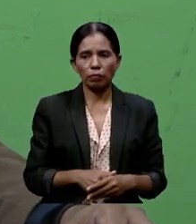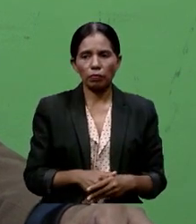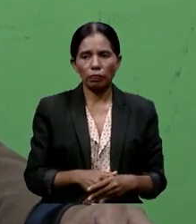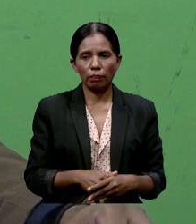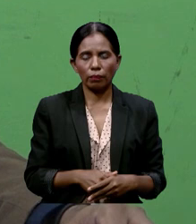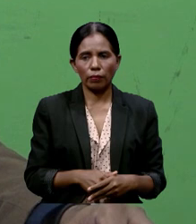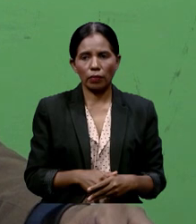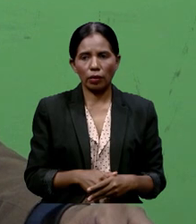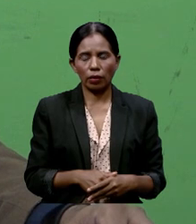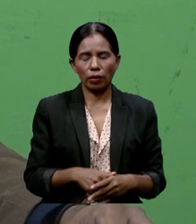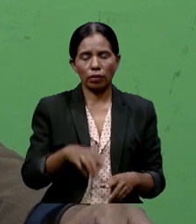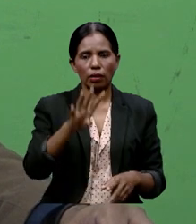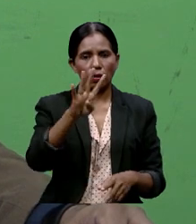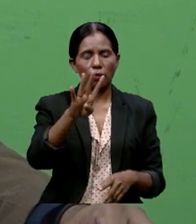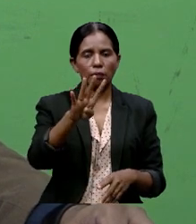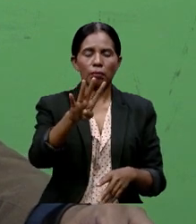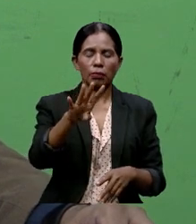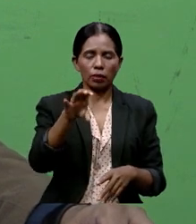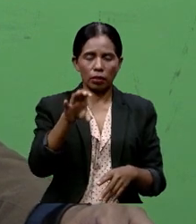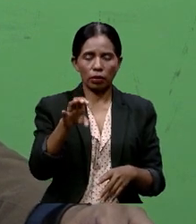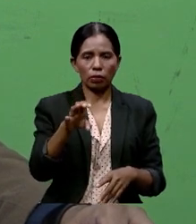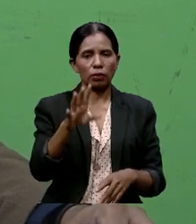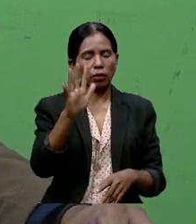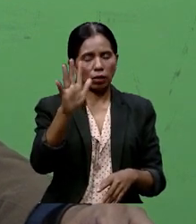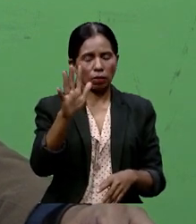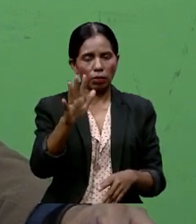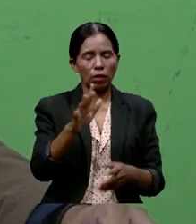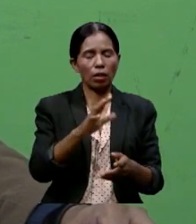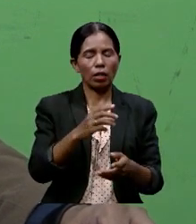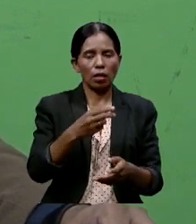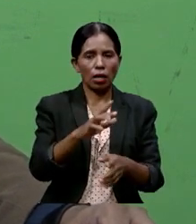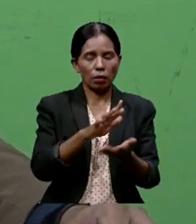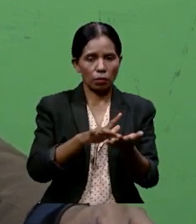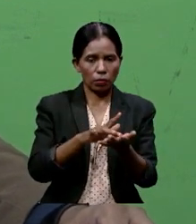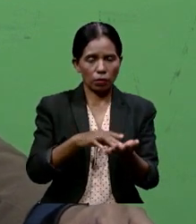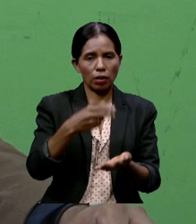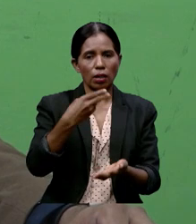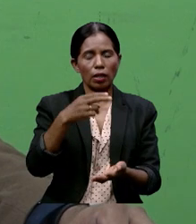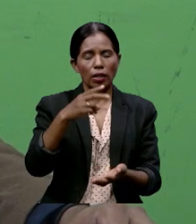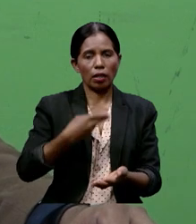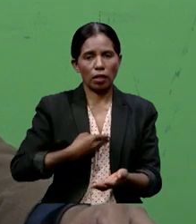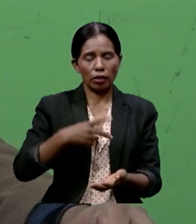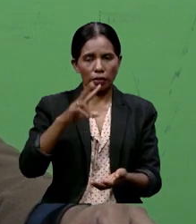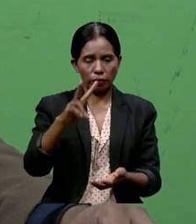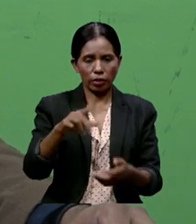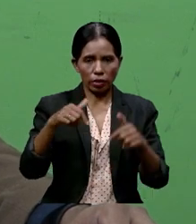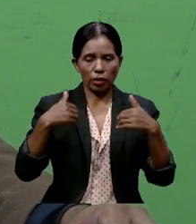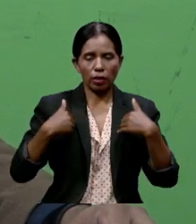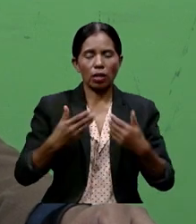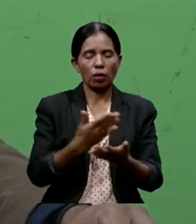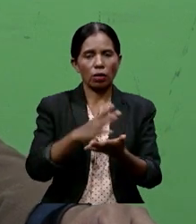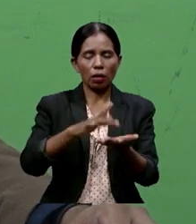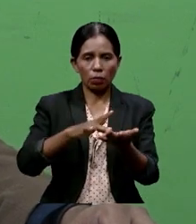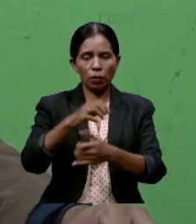405 neve mesmo aqui em GB, né? Neve mesmo aqui tama. E daí neve mesmo tama né compras anual, galé. Compras